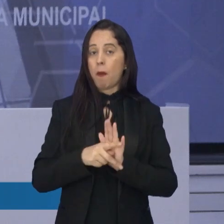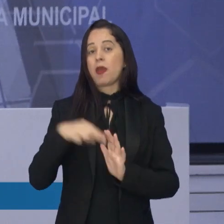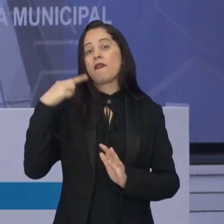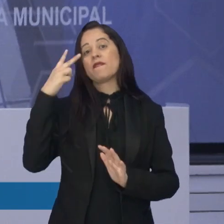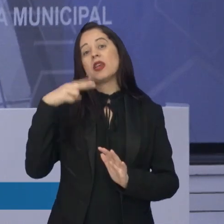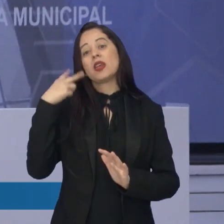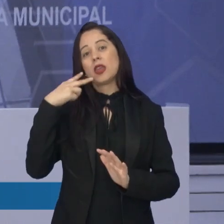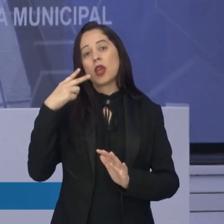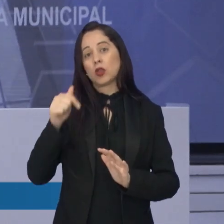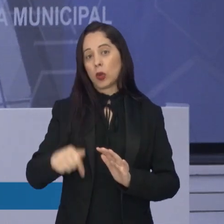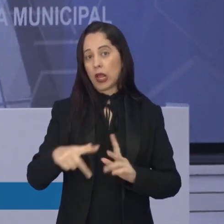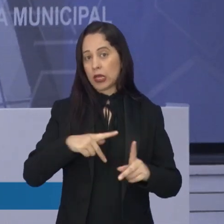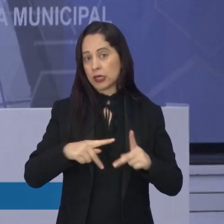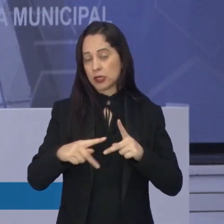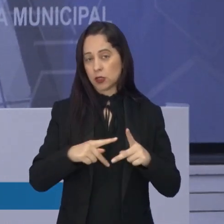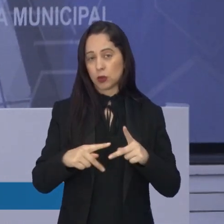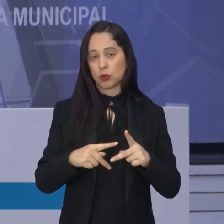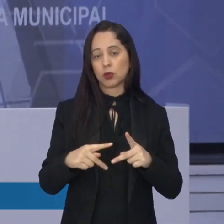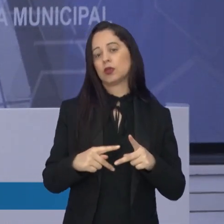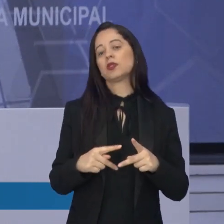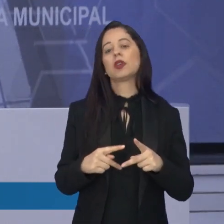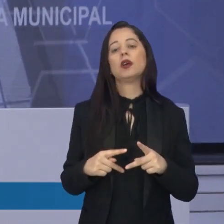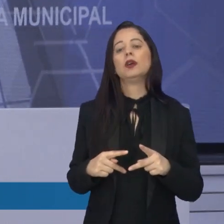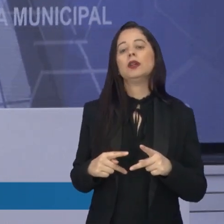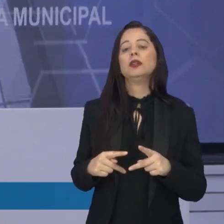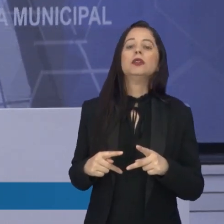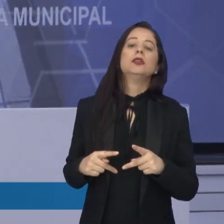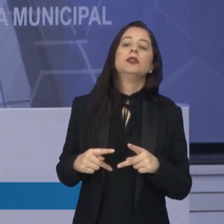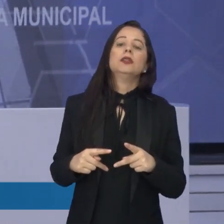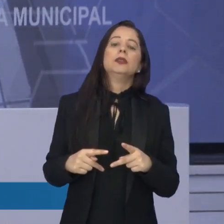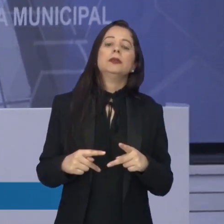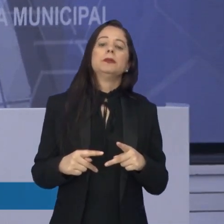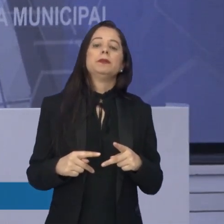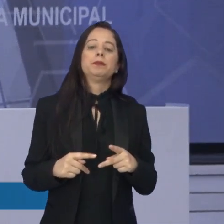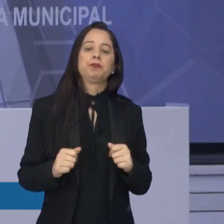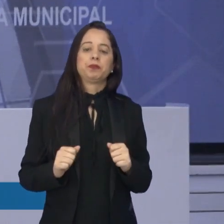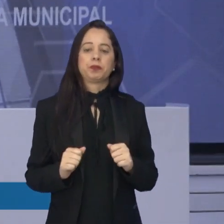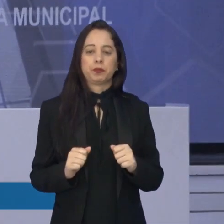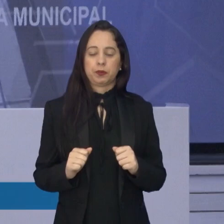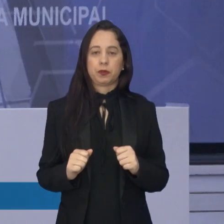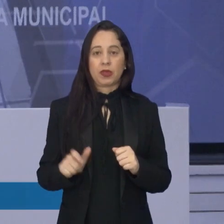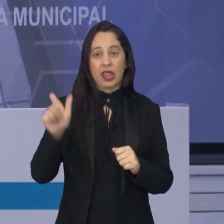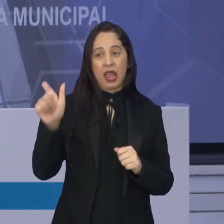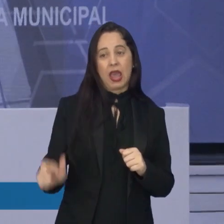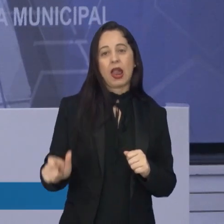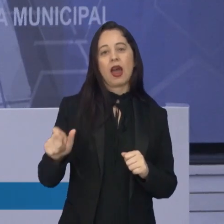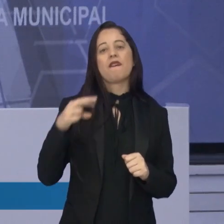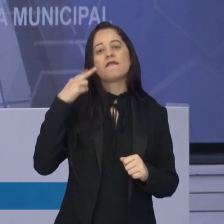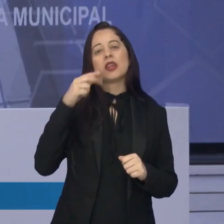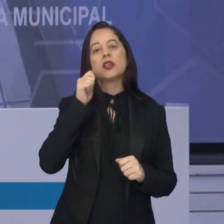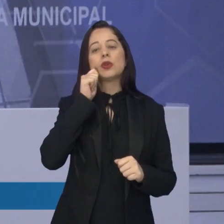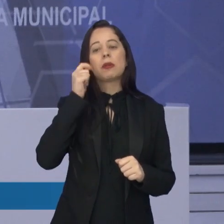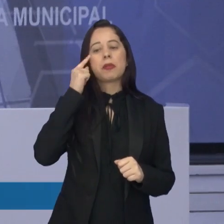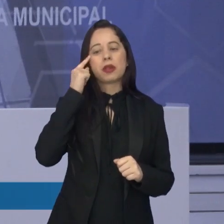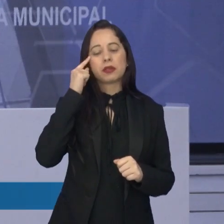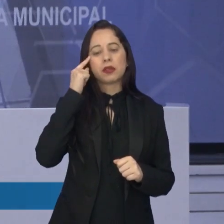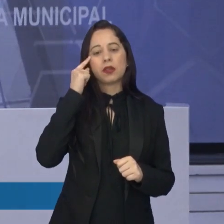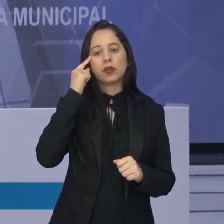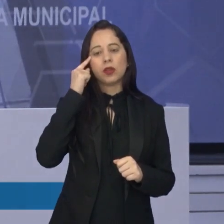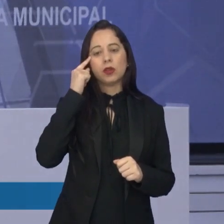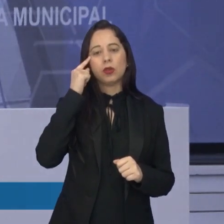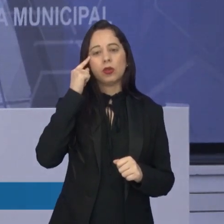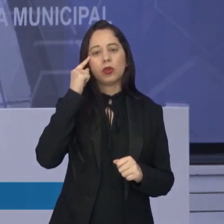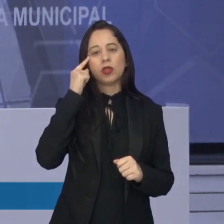de São José dos Campos, na pessoa da vereadora Amélia, faz